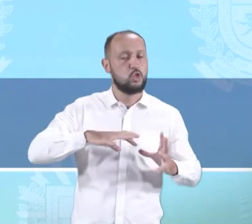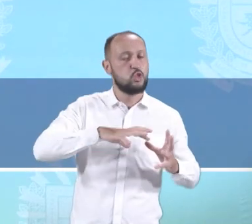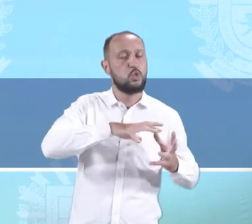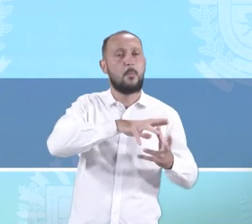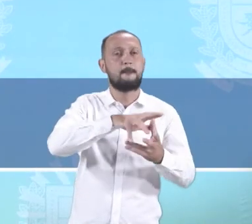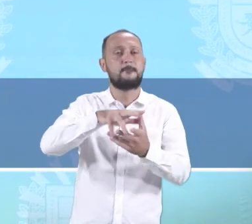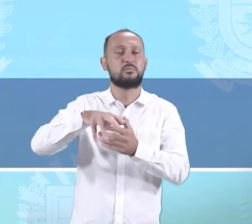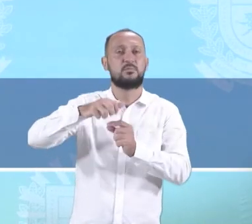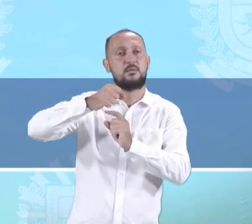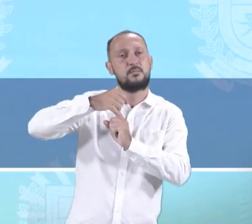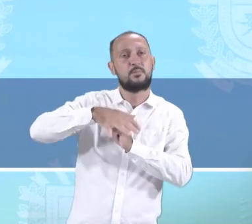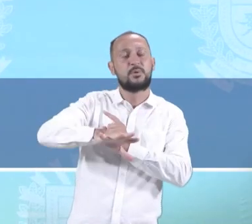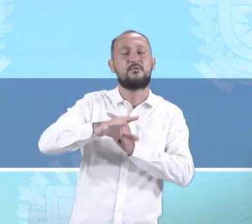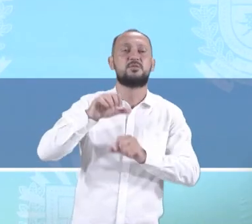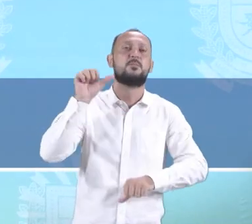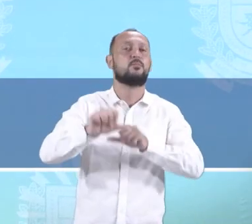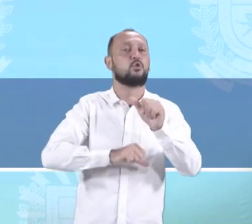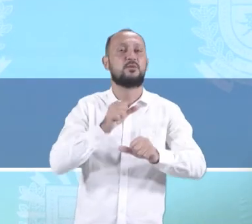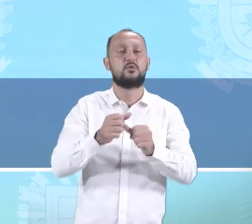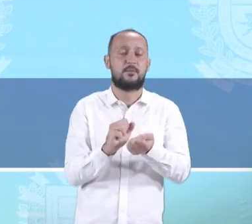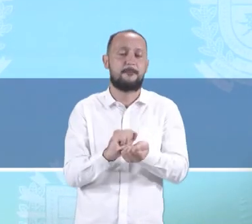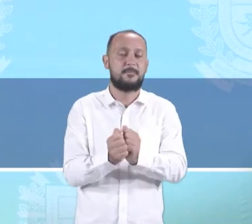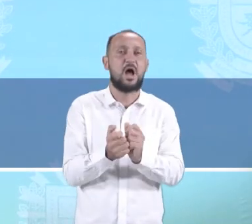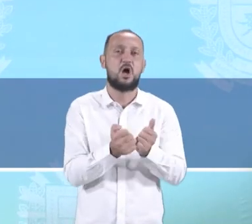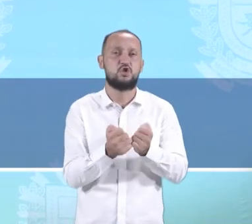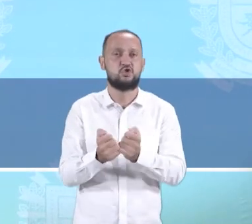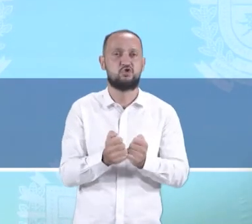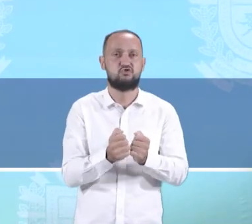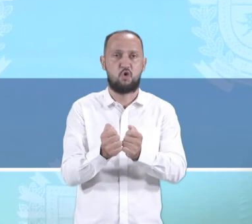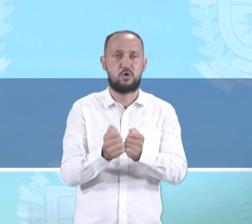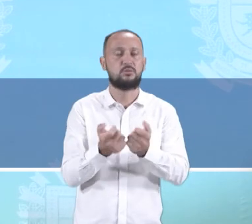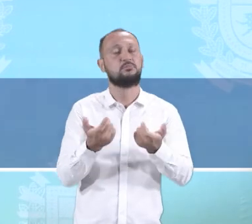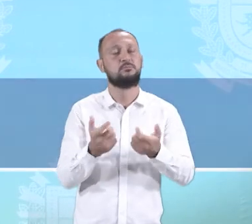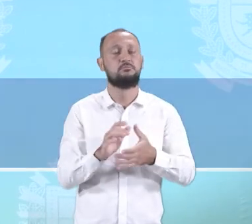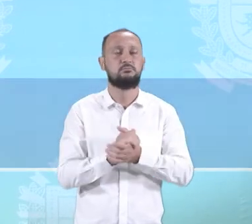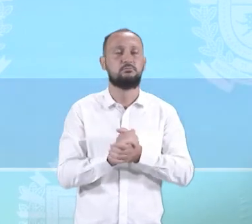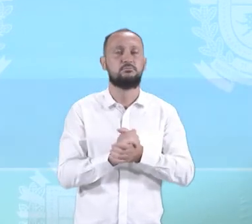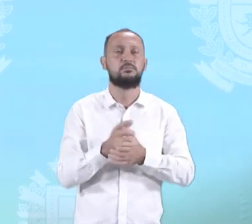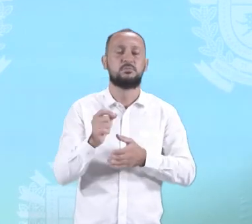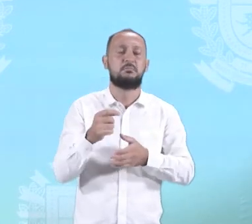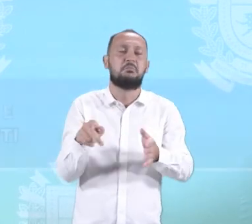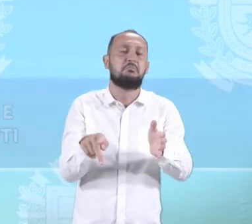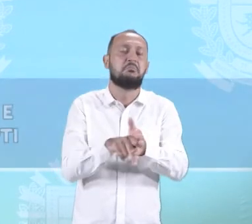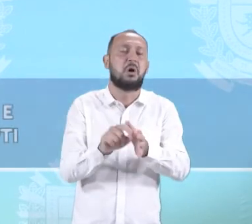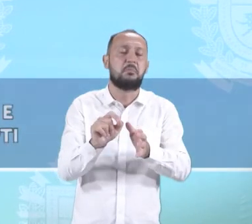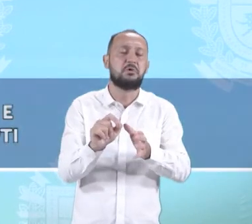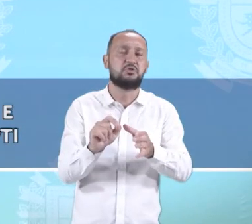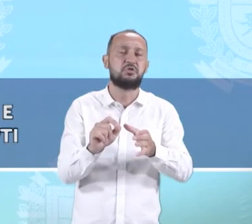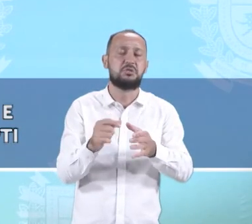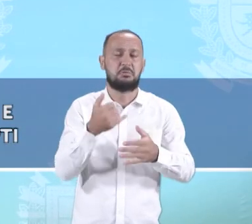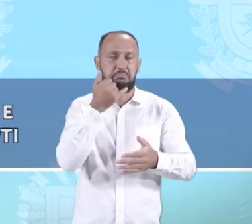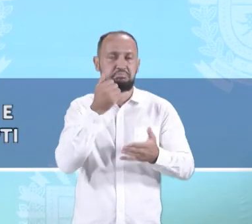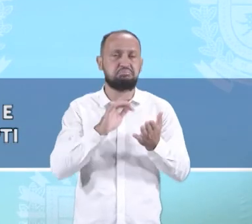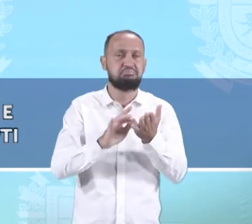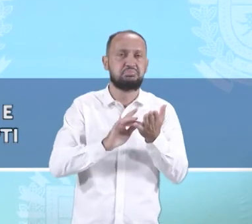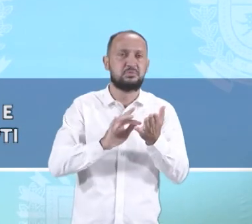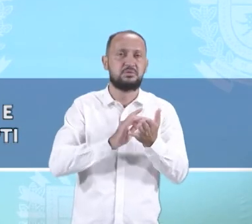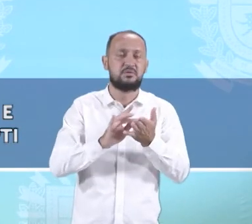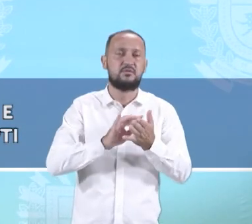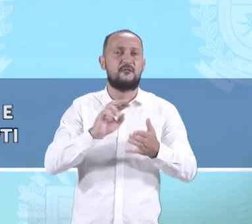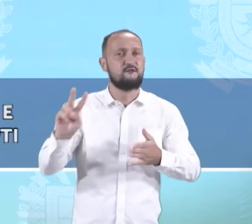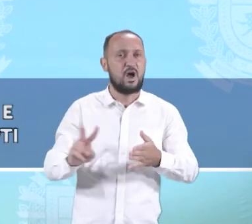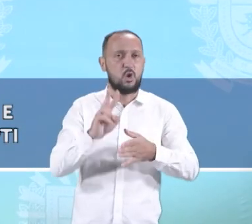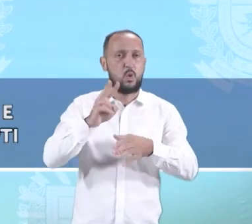hoje no mundo inteiro, que é a gamificação. Através de jogos eletrônicos, você